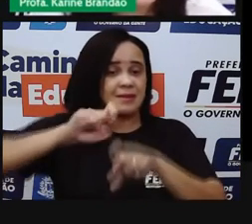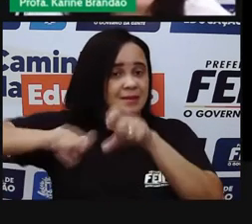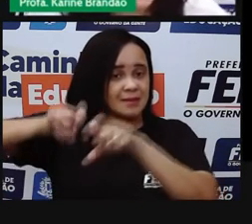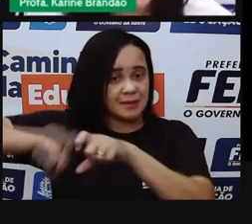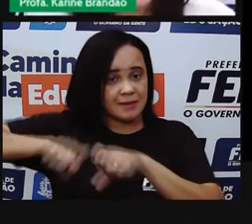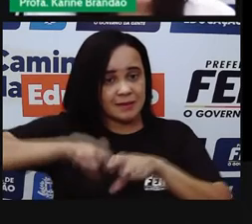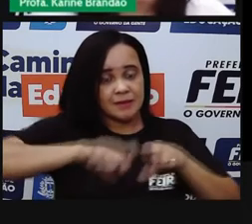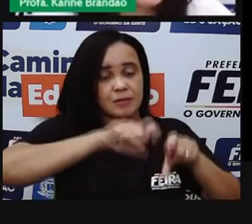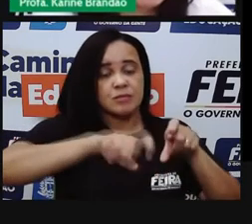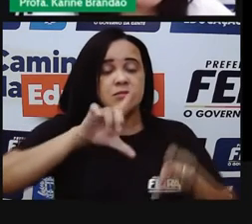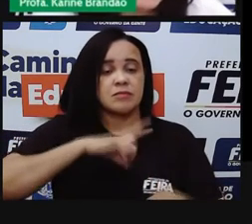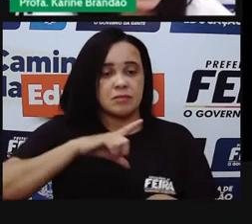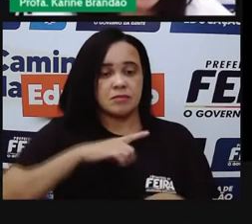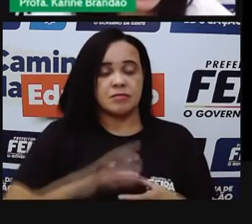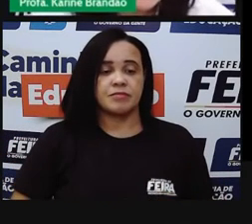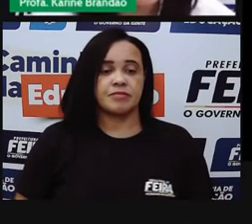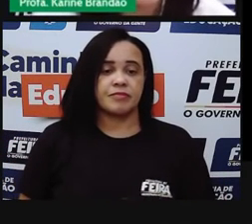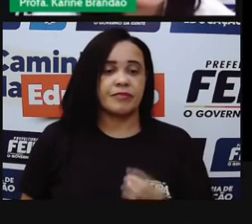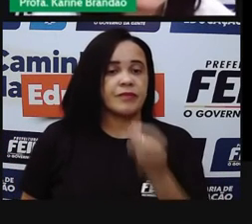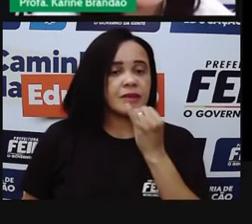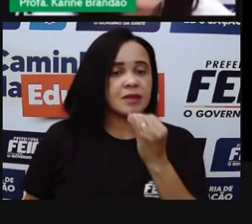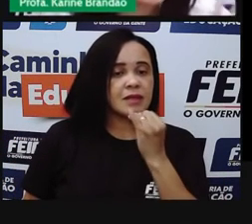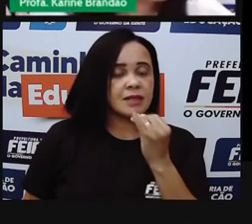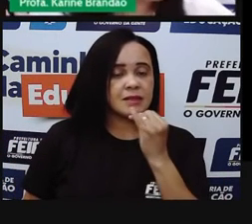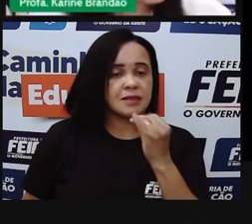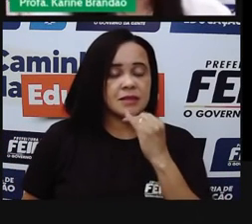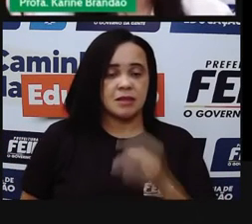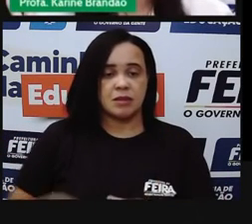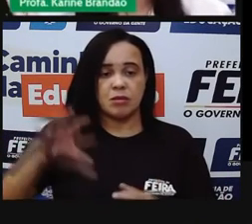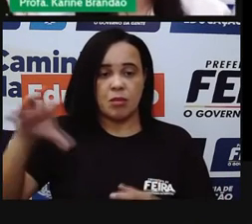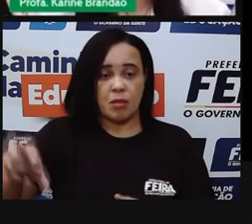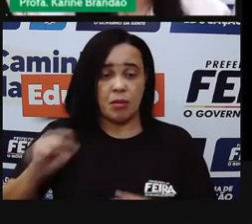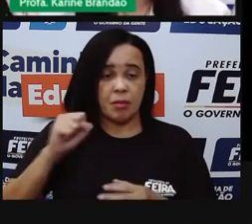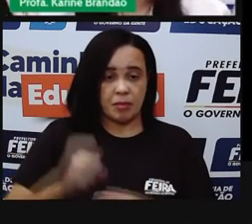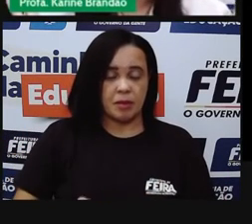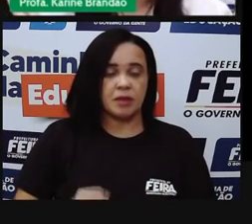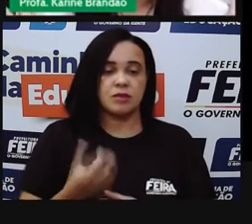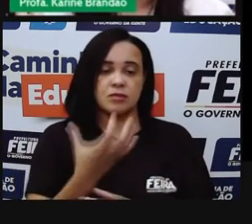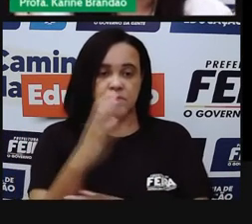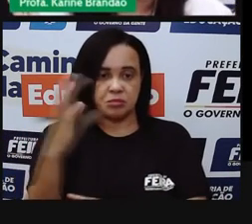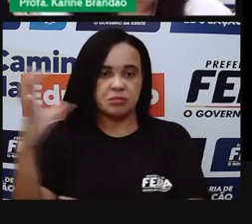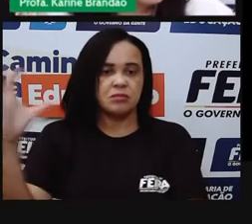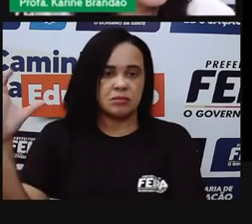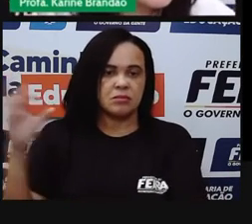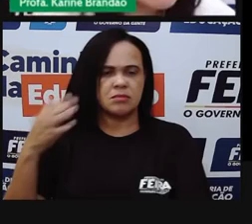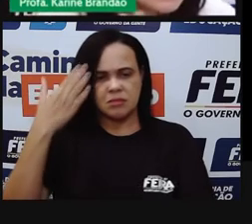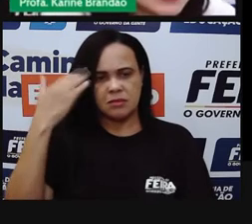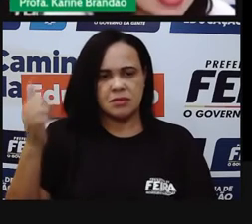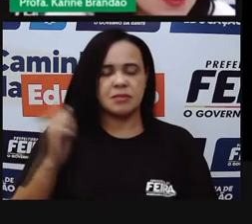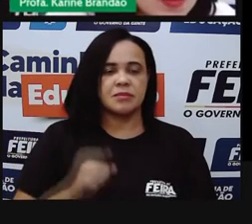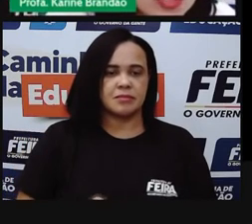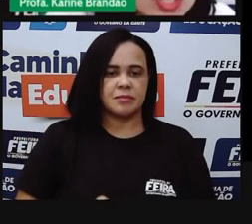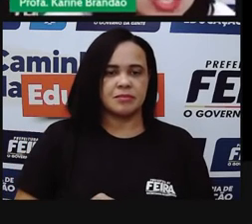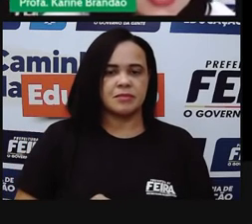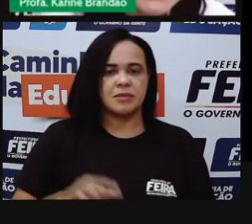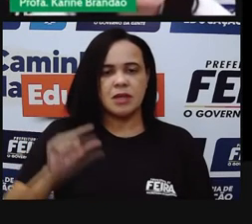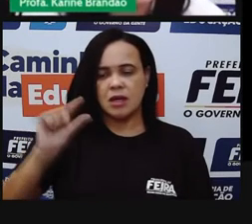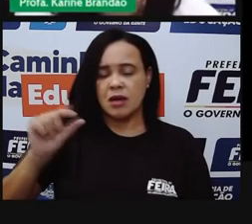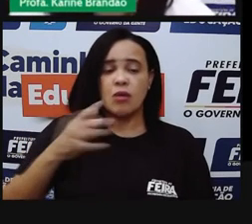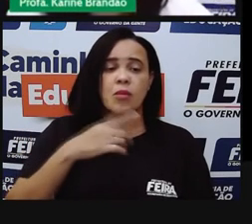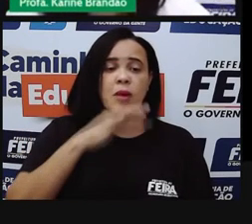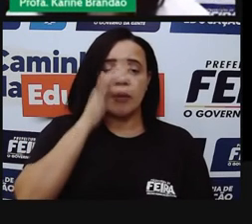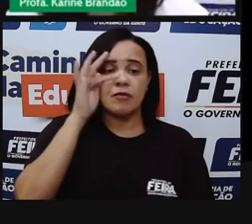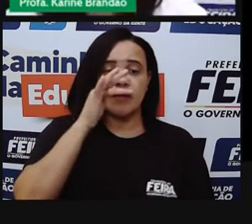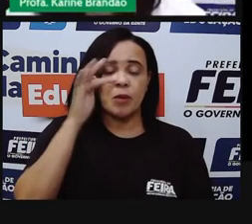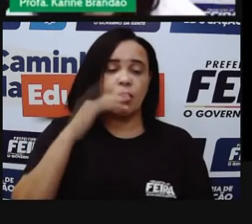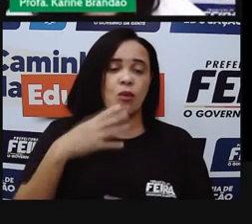existem plantas também. Quando eu, por exemplo, pego a muda, quem tem vó sabe o que é isso, né? Então, vou pegar uma mudinha aqui